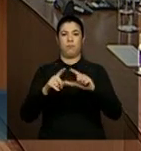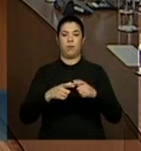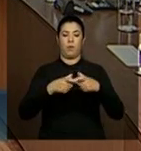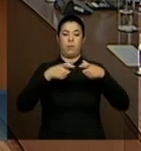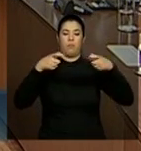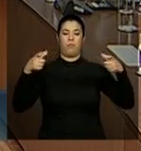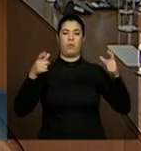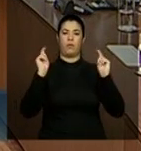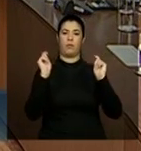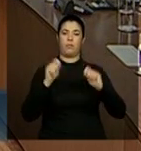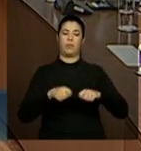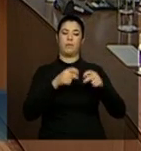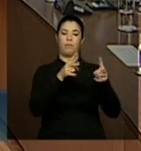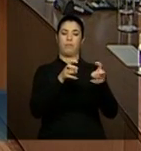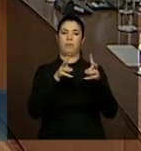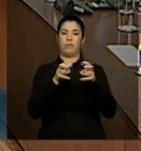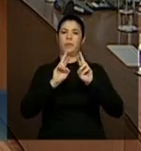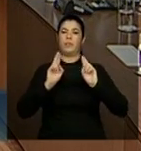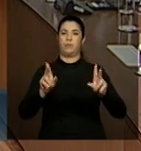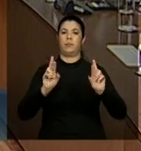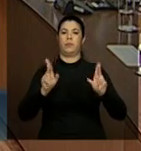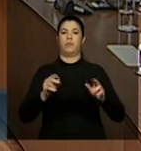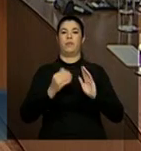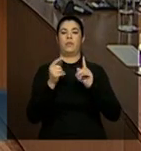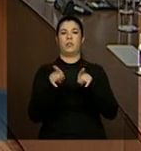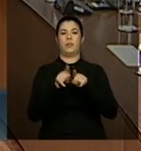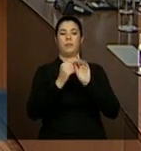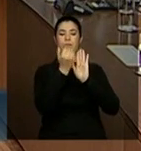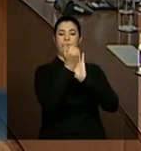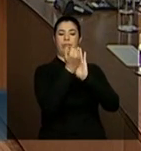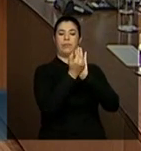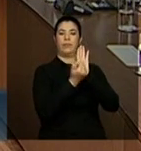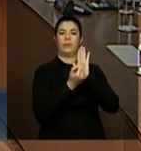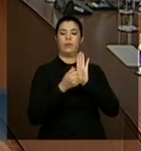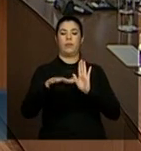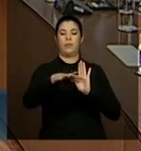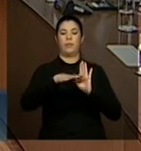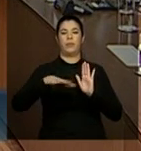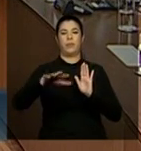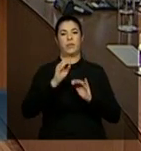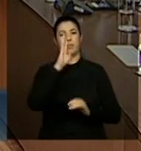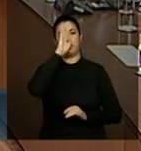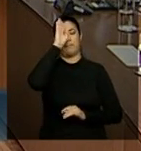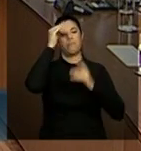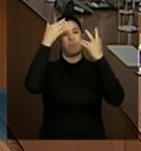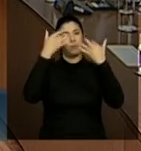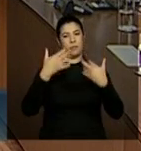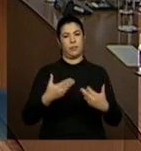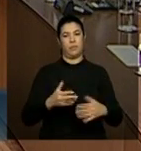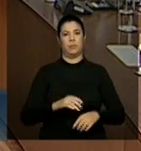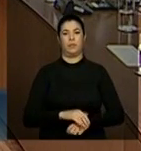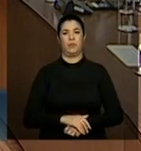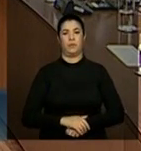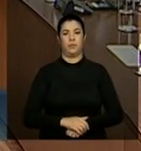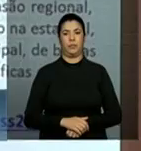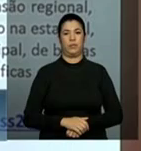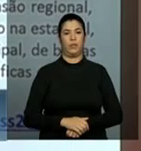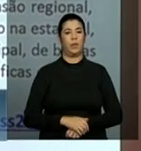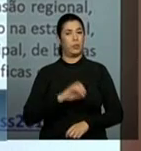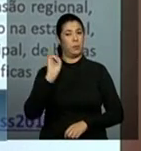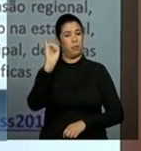capacidade de discernimento e de classificação dessas áreas. Essa é a principal explicação. Uma